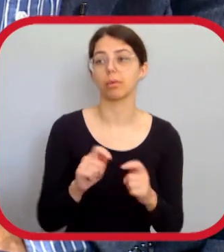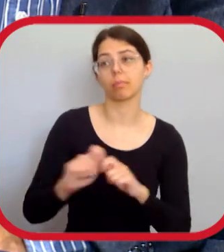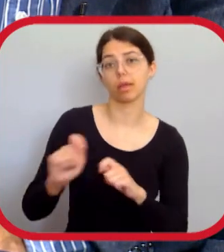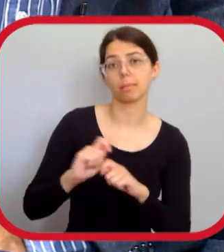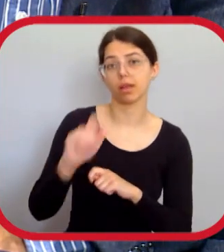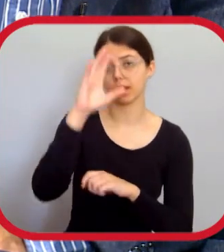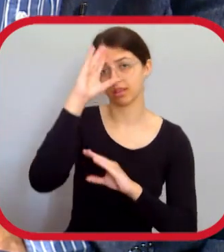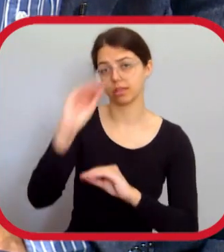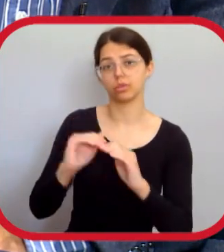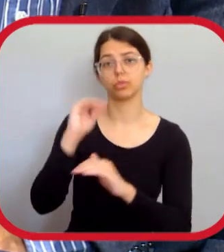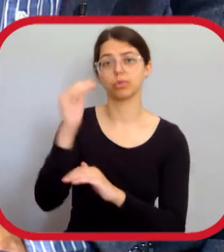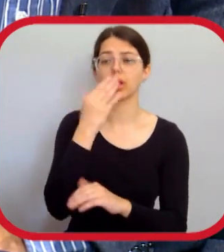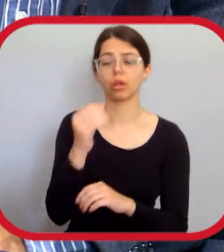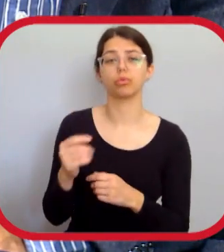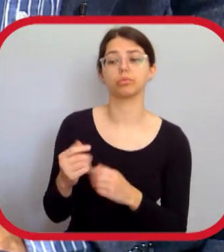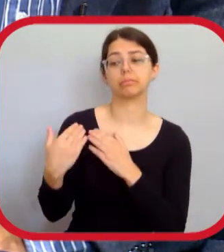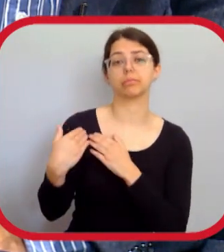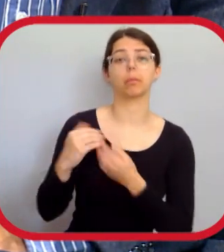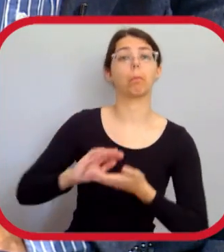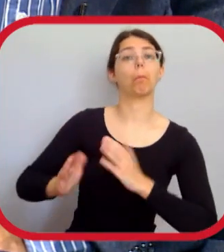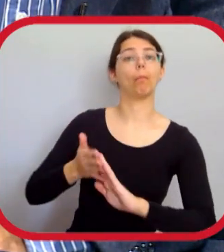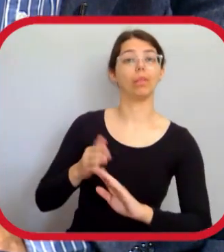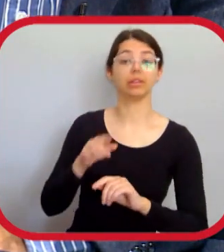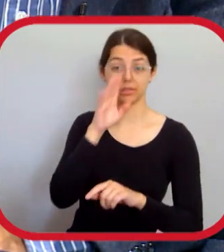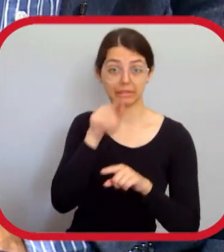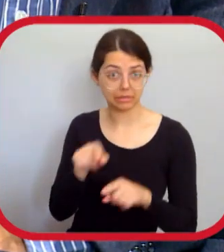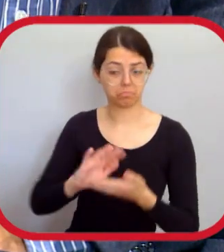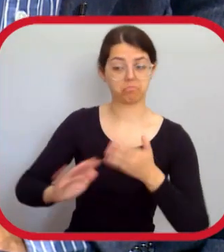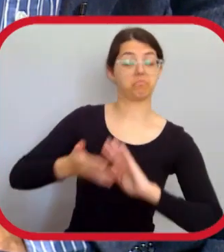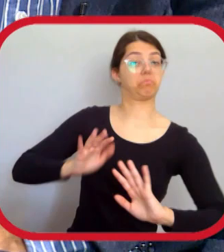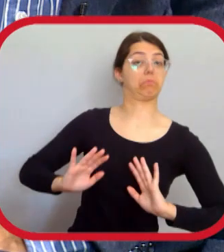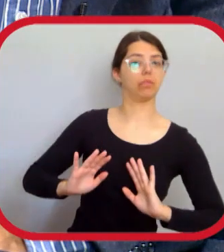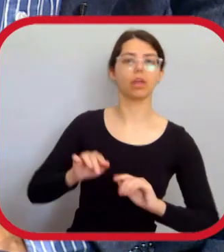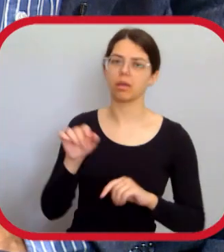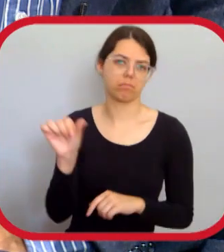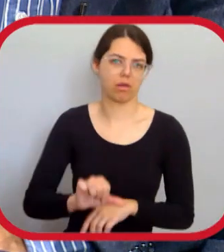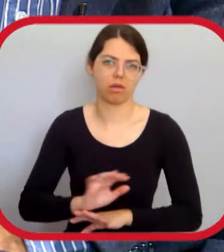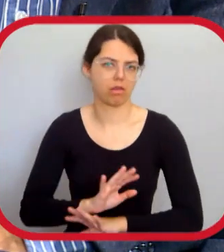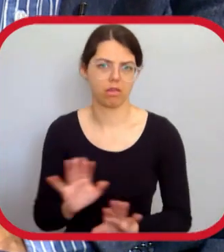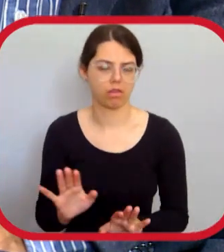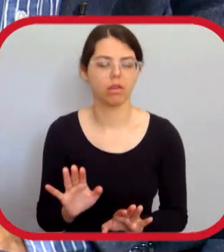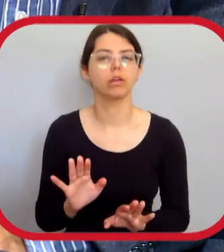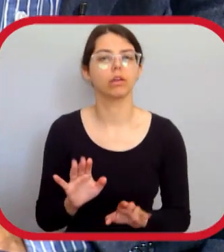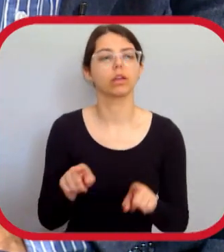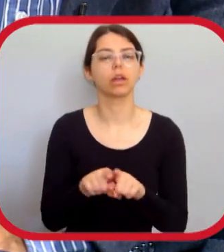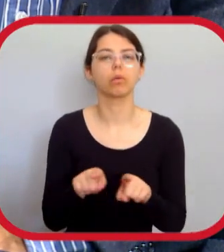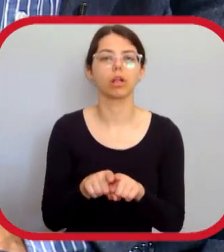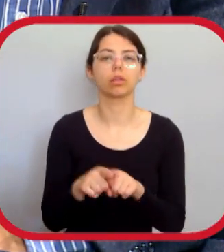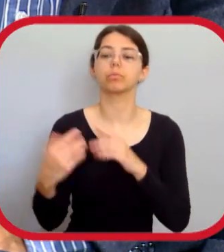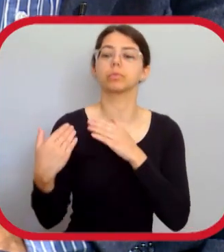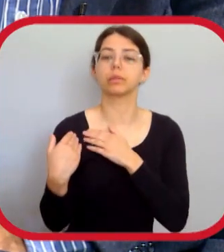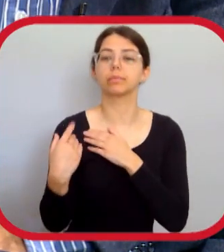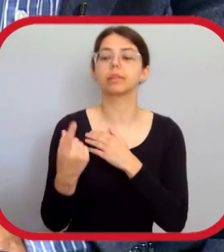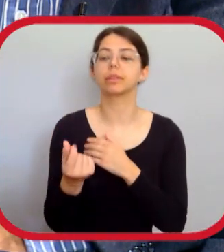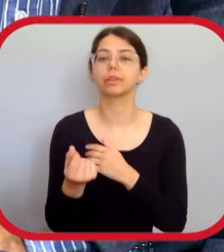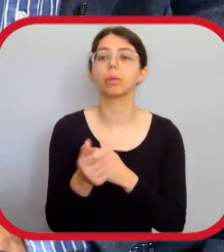do subsídio ao ensino superior e aos alunos. E se é assim, então é muito mau, porque o que nós estamos a dizer é que a